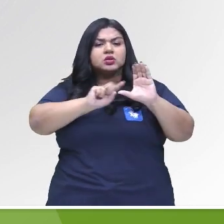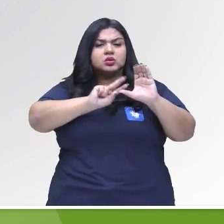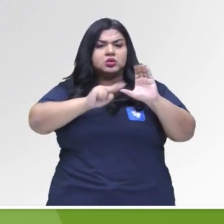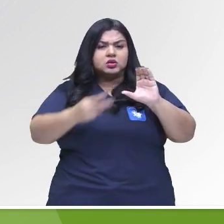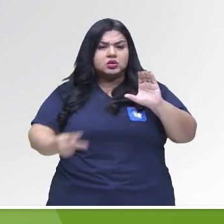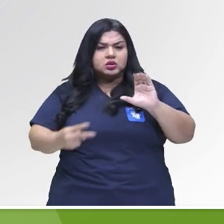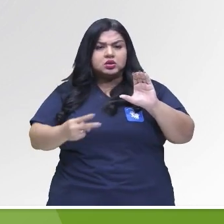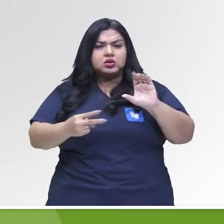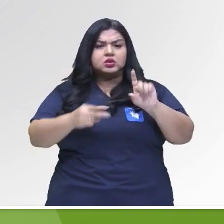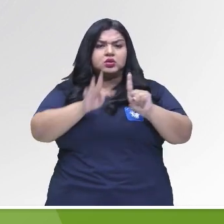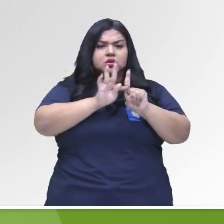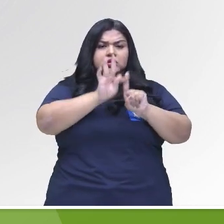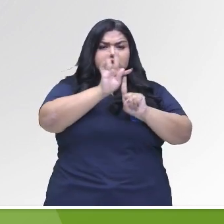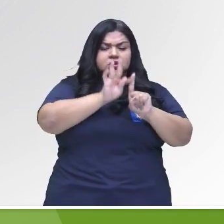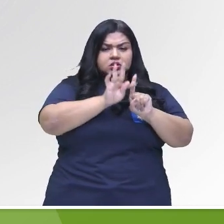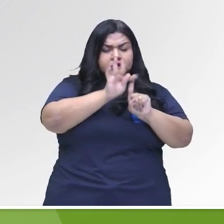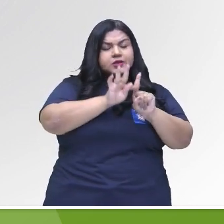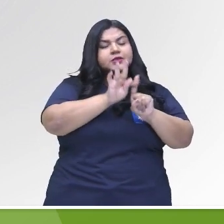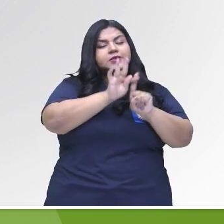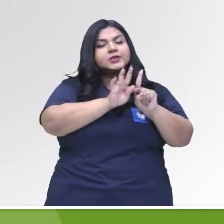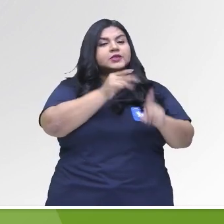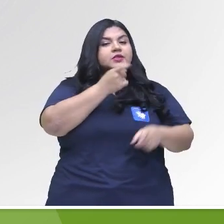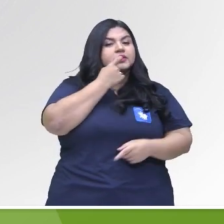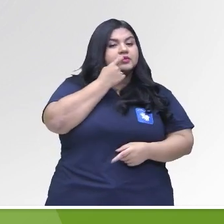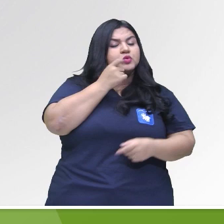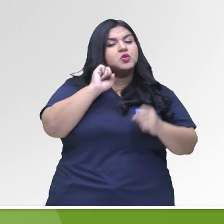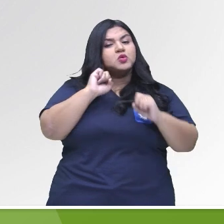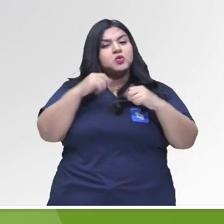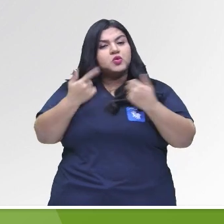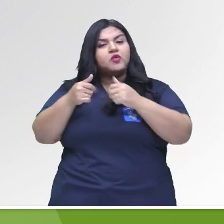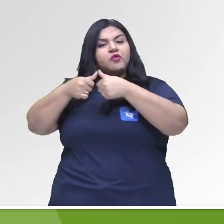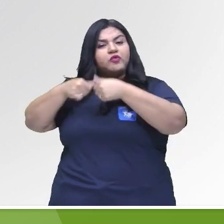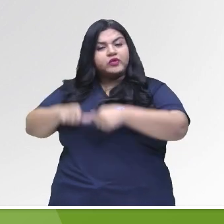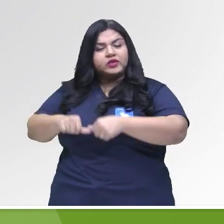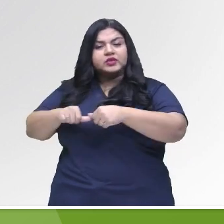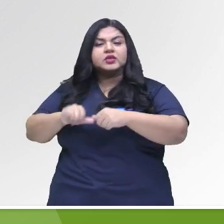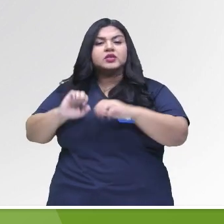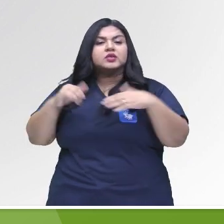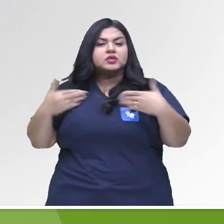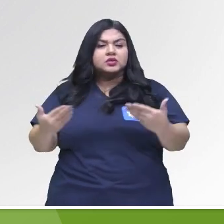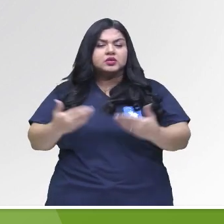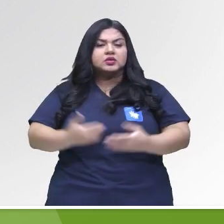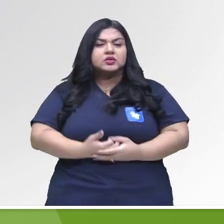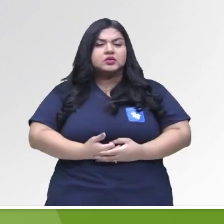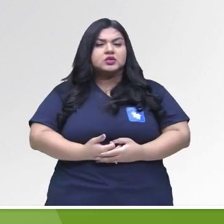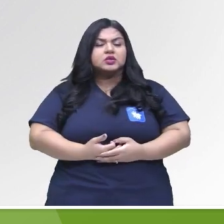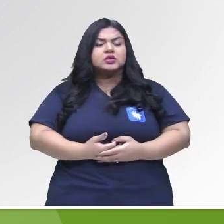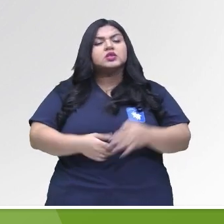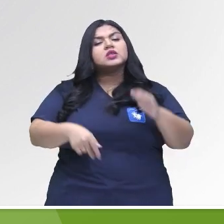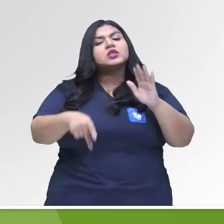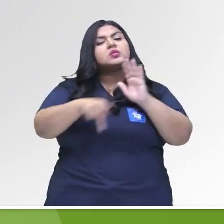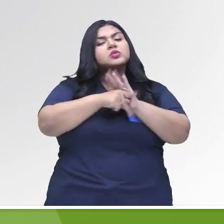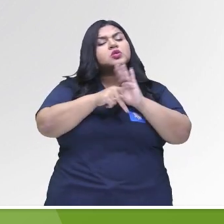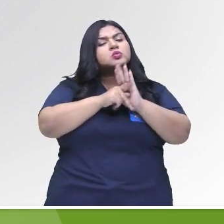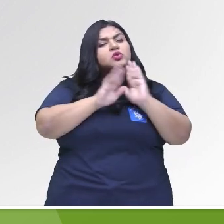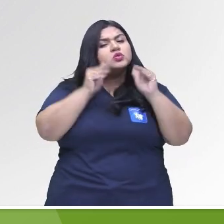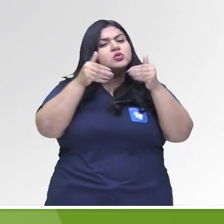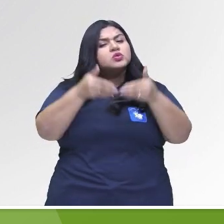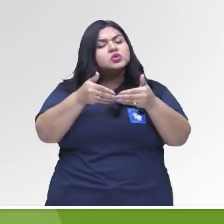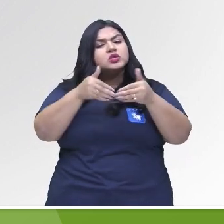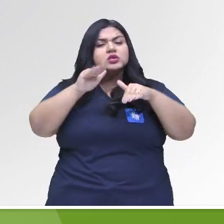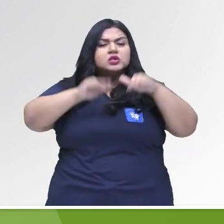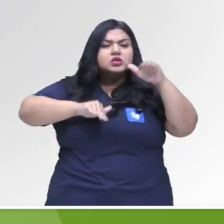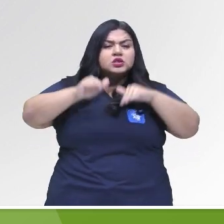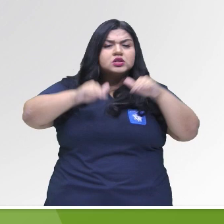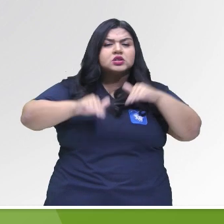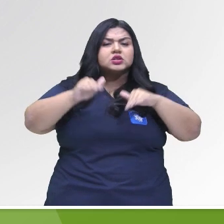como termoplásticos ou termofixos. E com propriedades específicas de acordo com